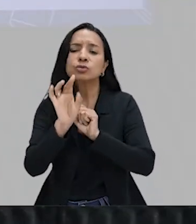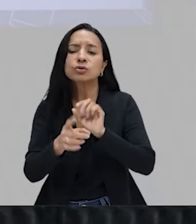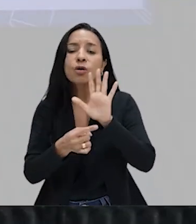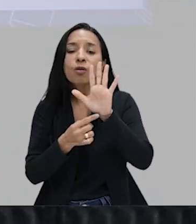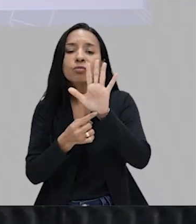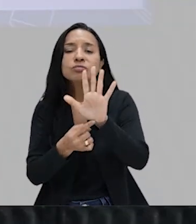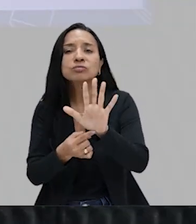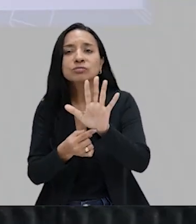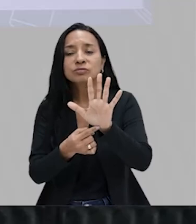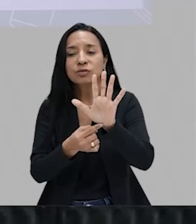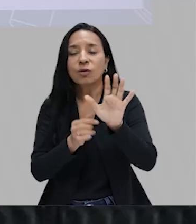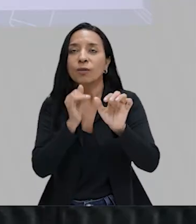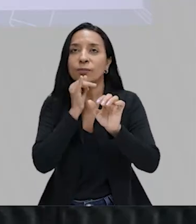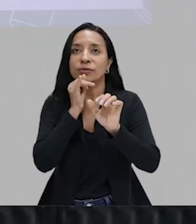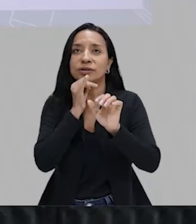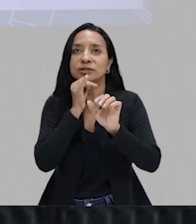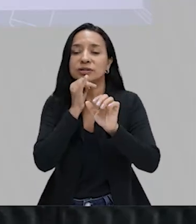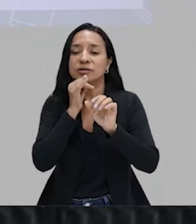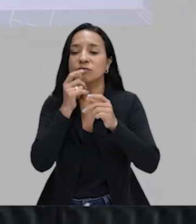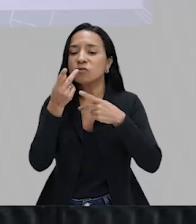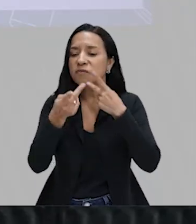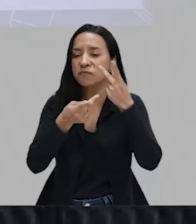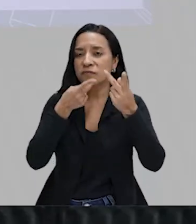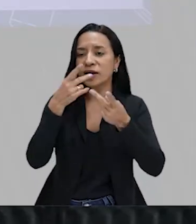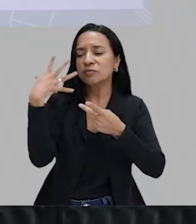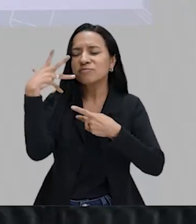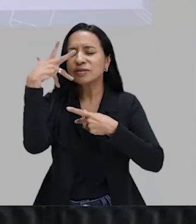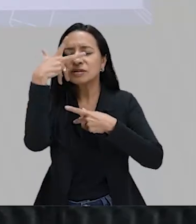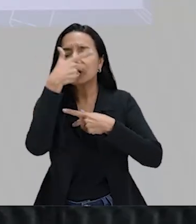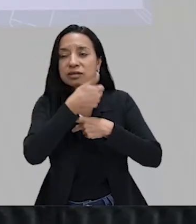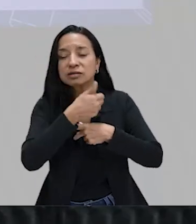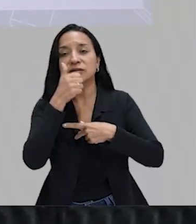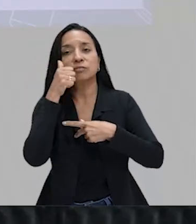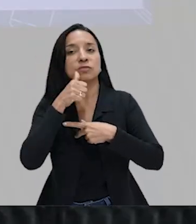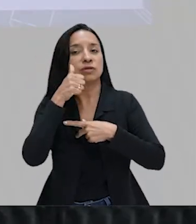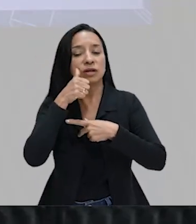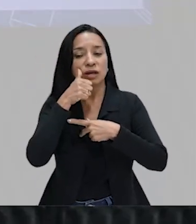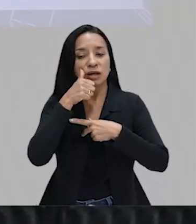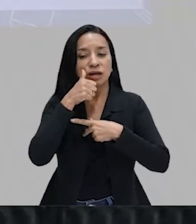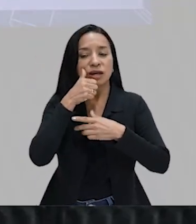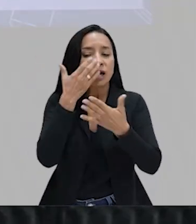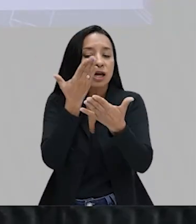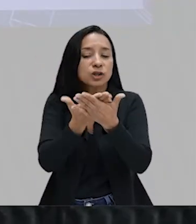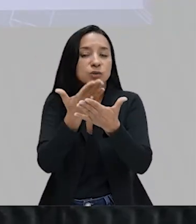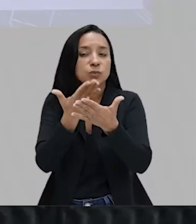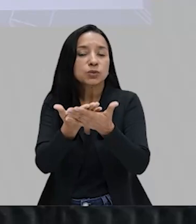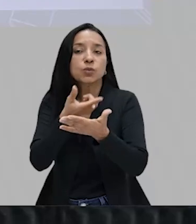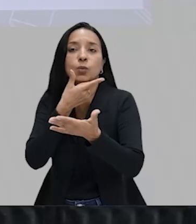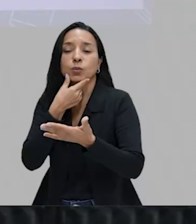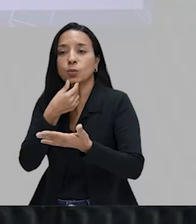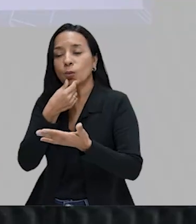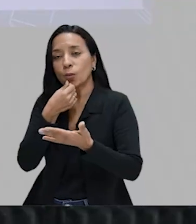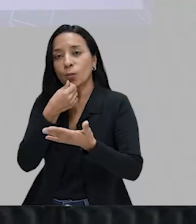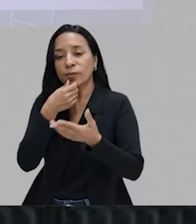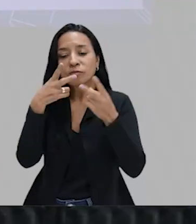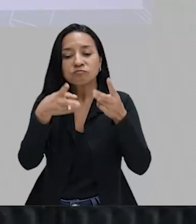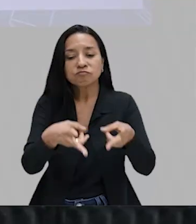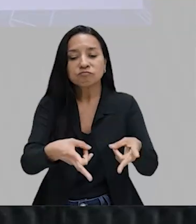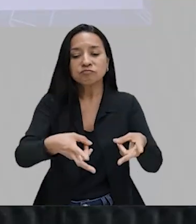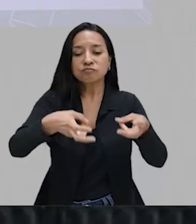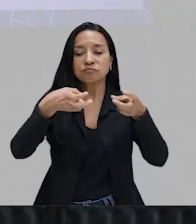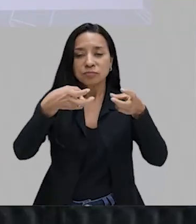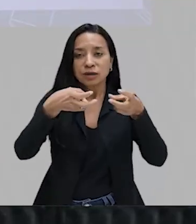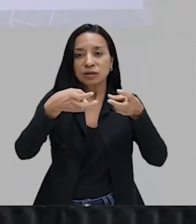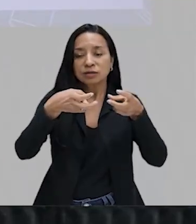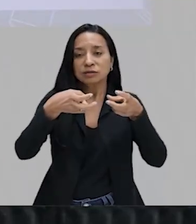linda menina, o estudioso rapaz. Então dá uma ênfase maior, né? Eu chamo mais a atenção do leitor. Até porque, como